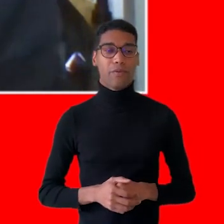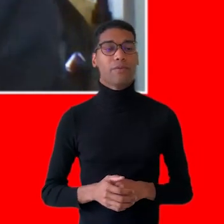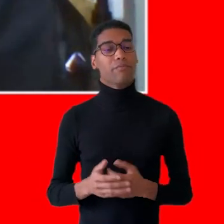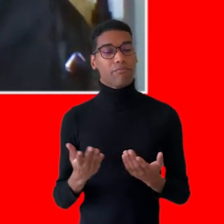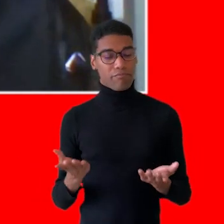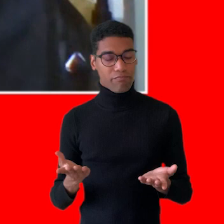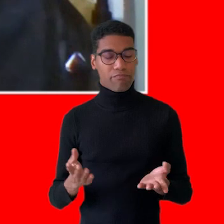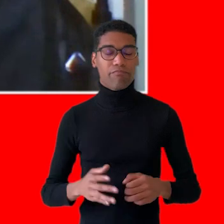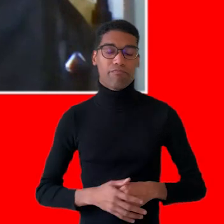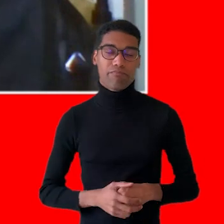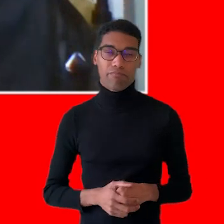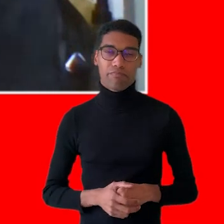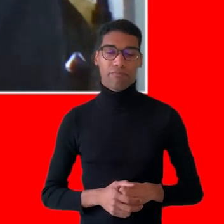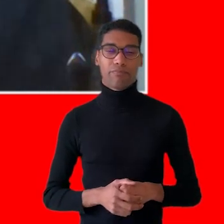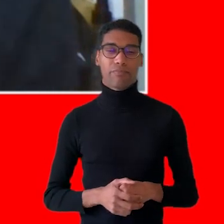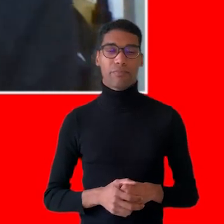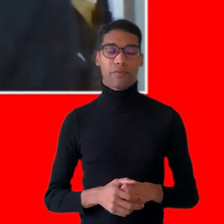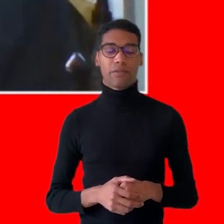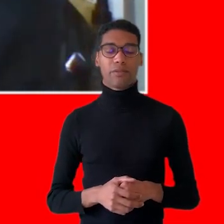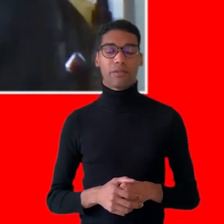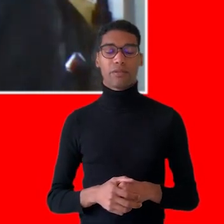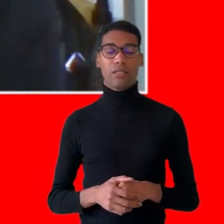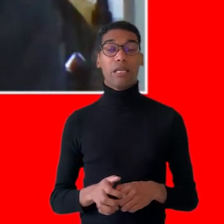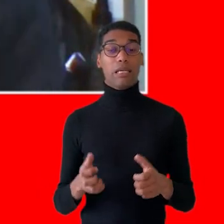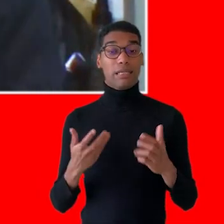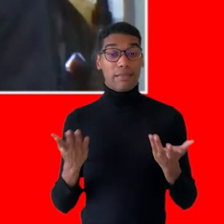pelos seus senadores. Então, a